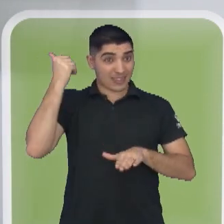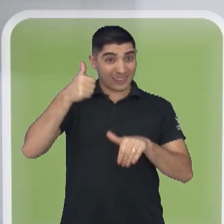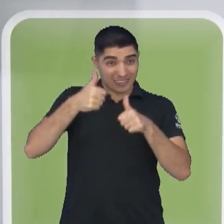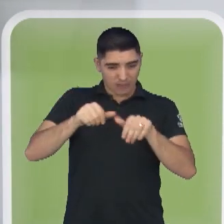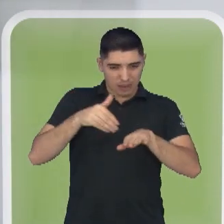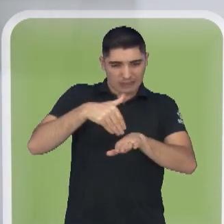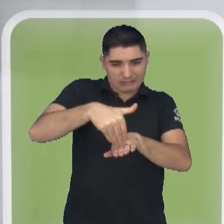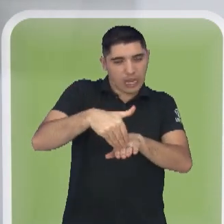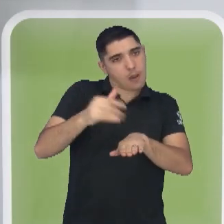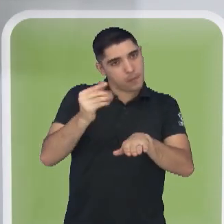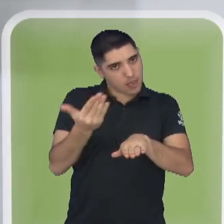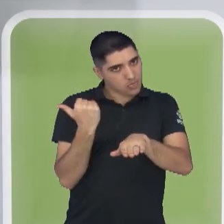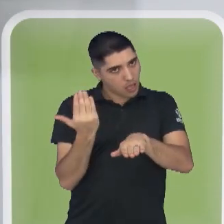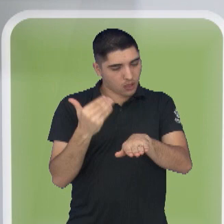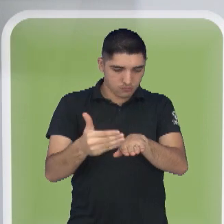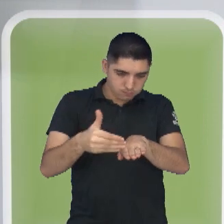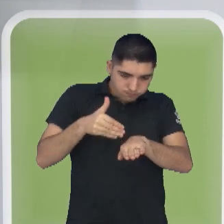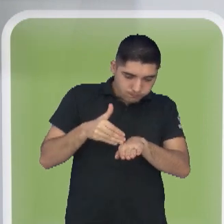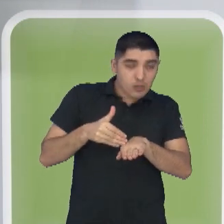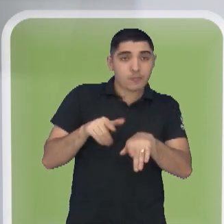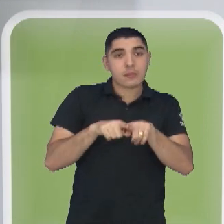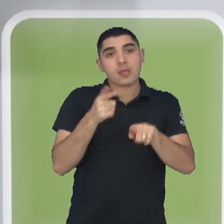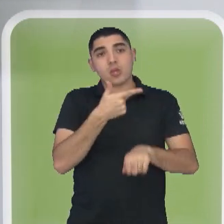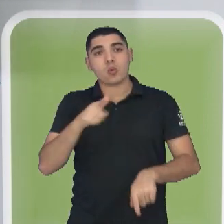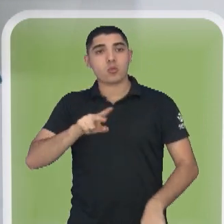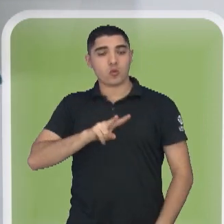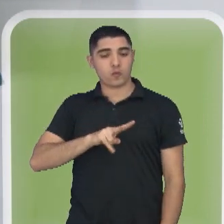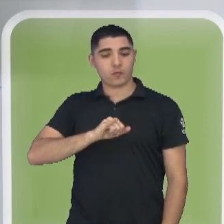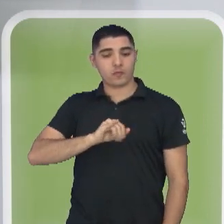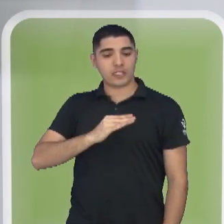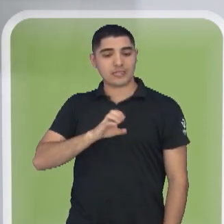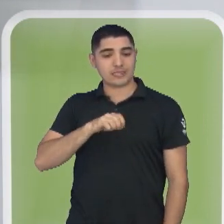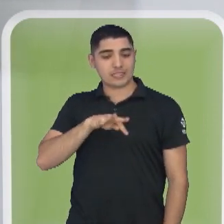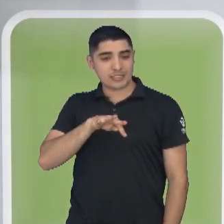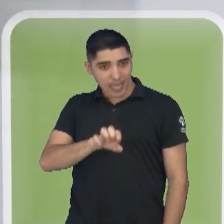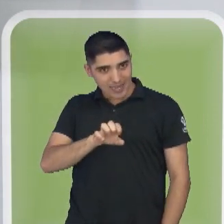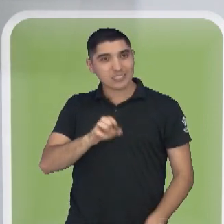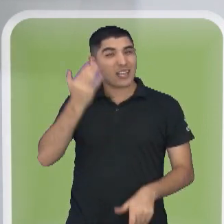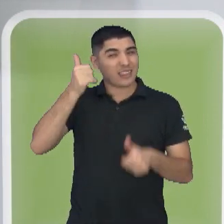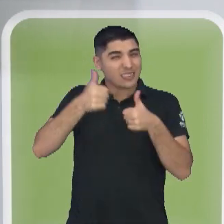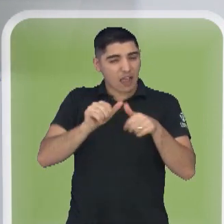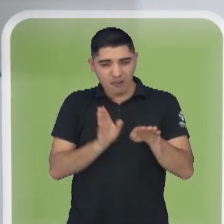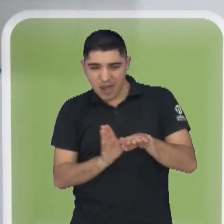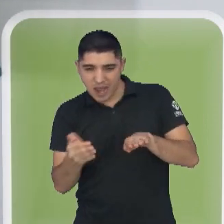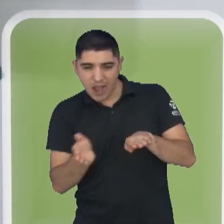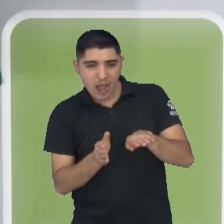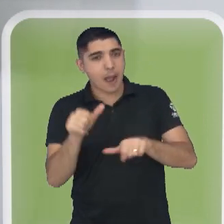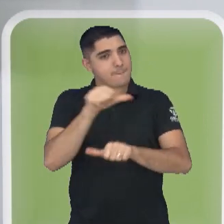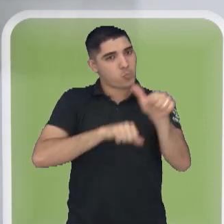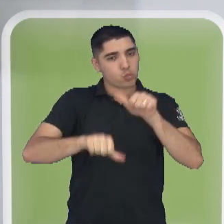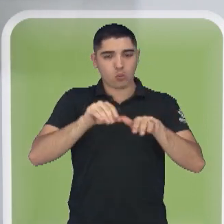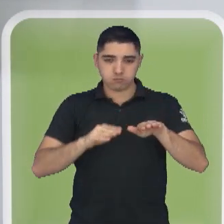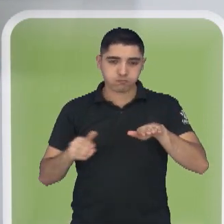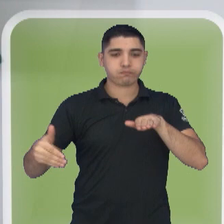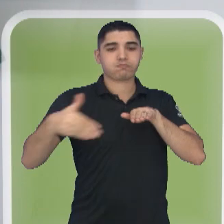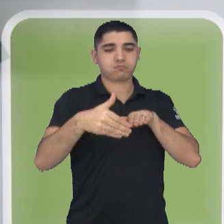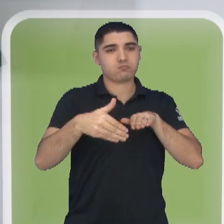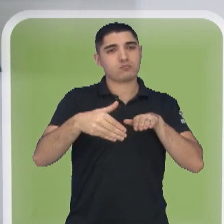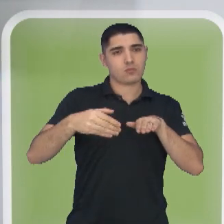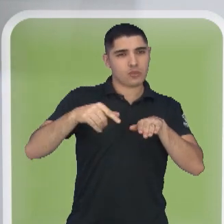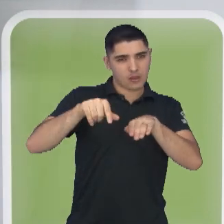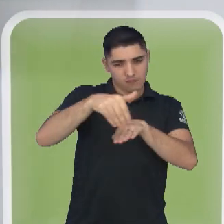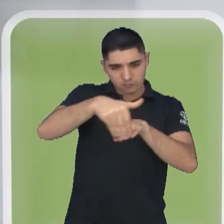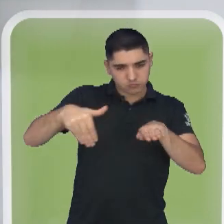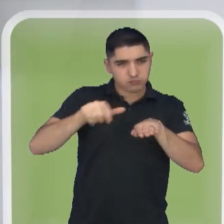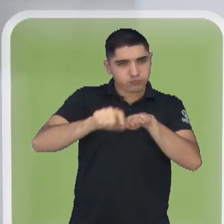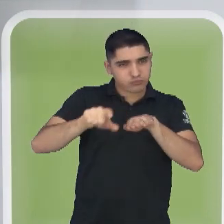lateral direita, colocou mais para o meio. Enfim, acho que isso deu uma mexida boa para o time do São José. E esse time do São José, até eu fiz a pergunta no